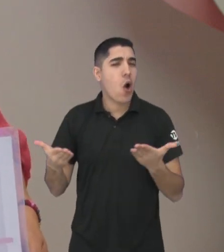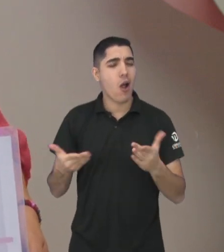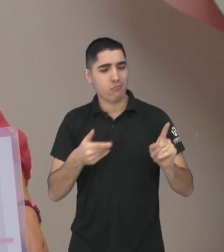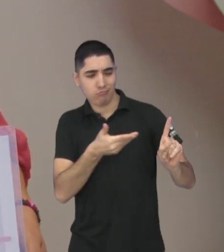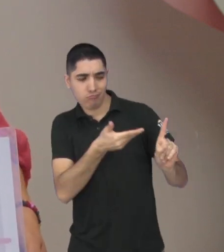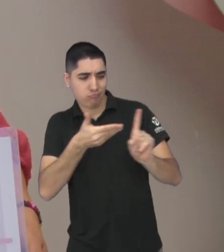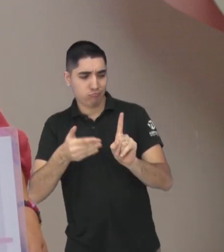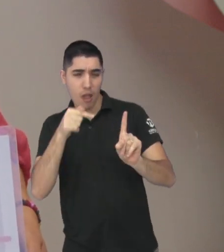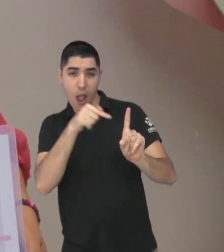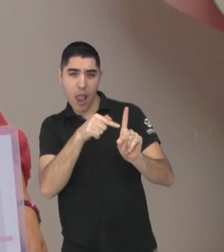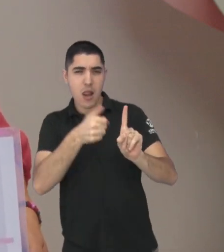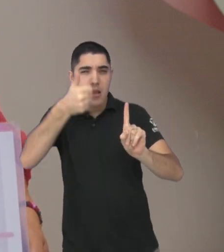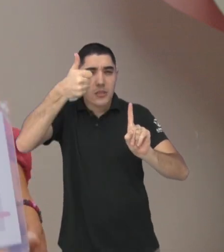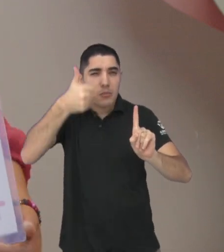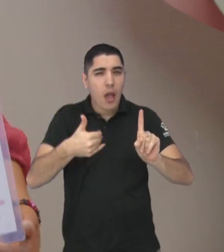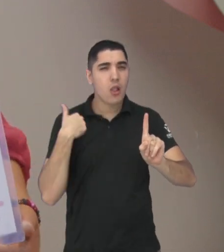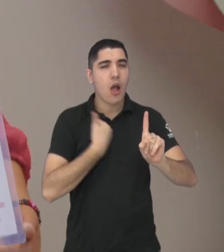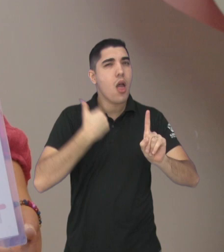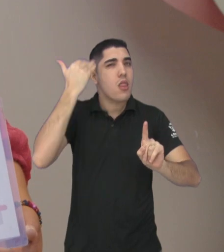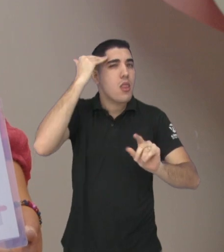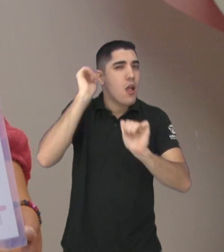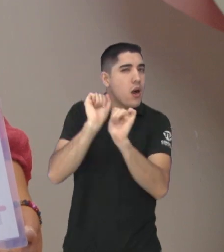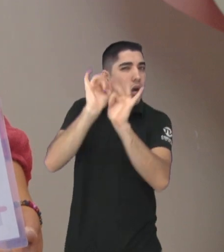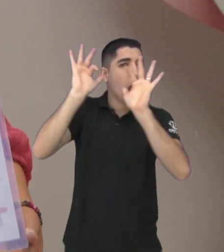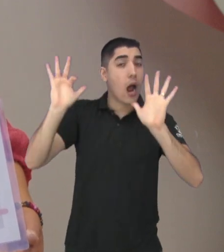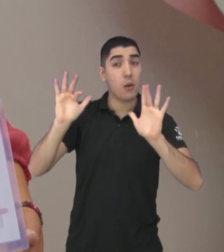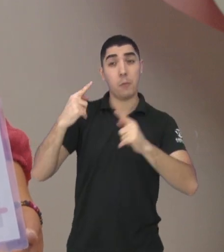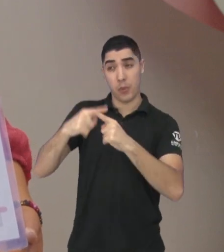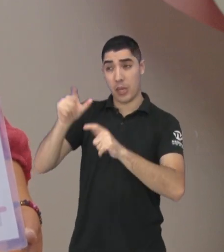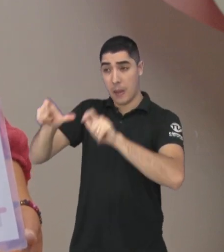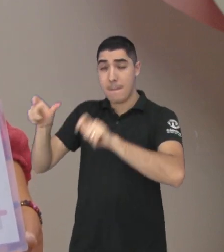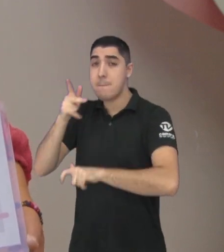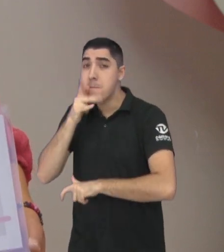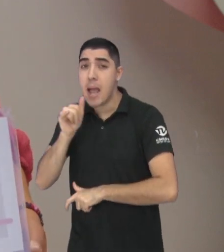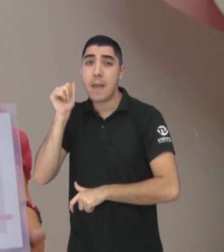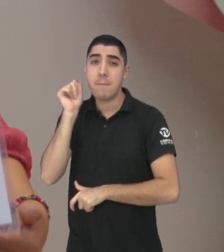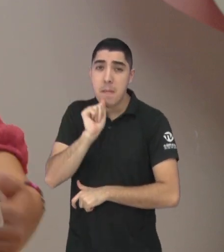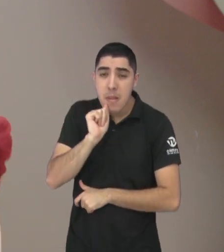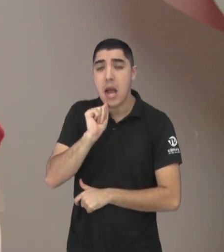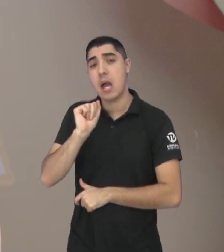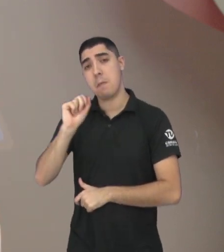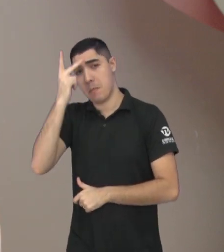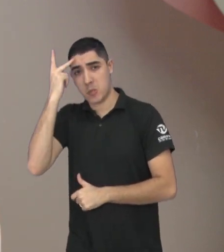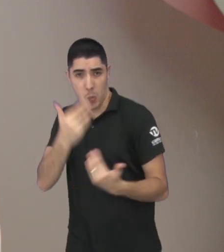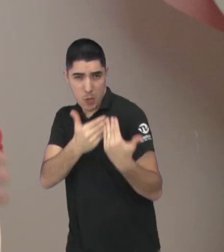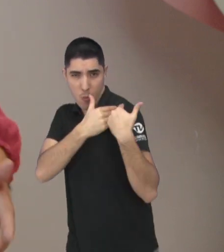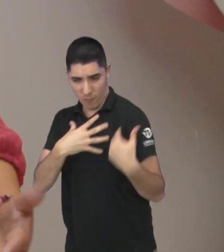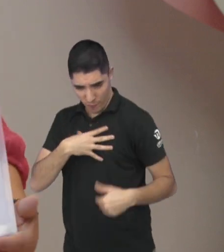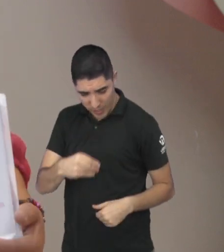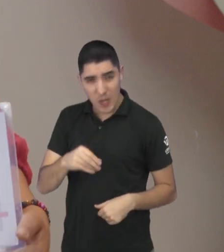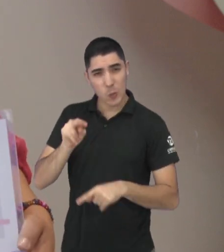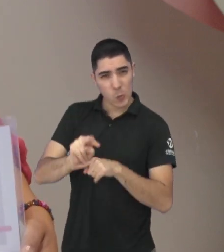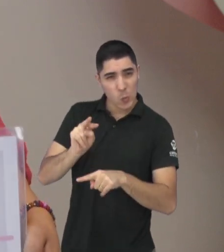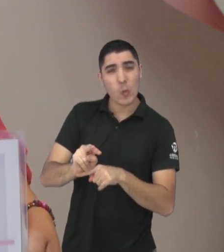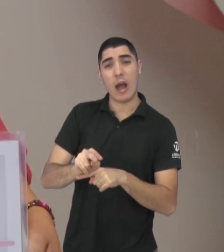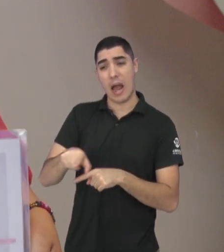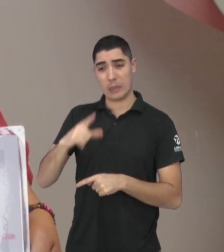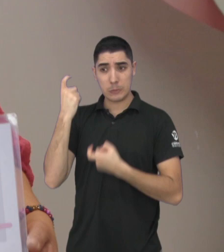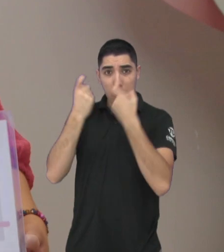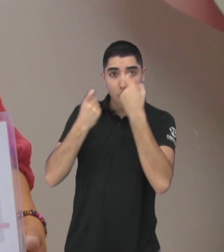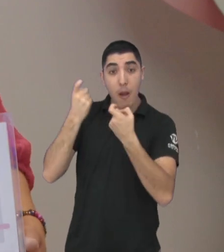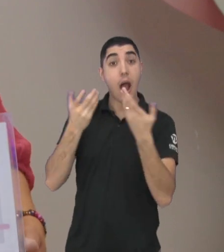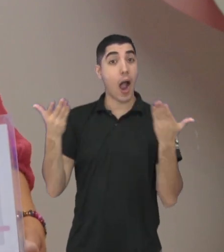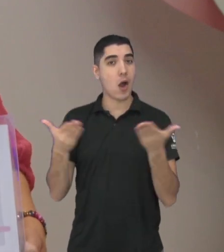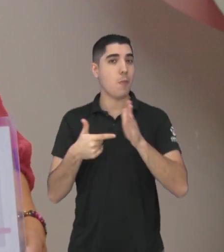as inúmeras dúvidas que preocupam os pais e responsáveis e provoca uma nova situação para os